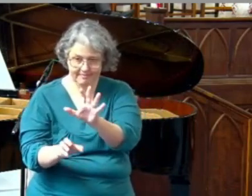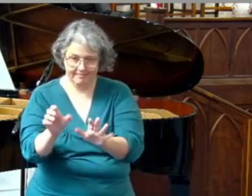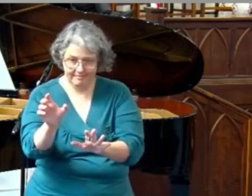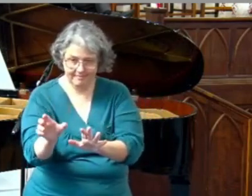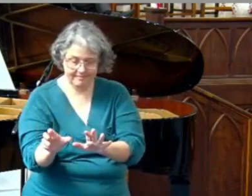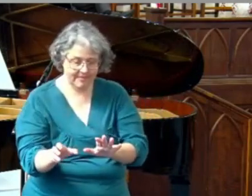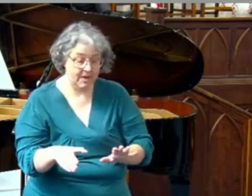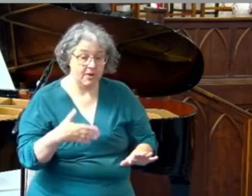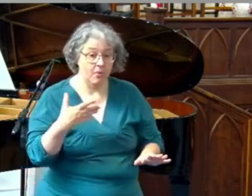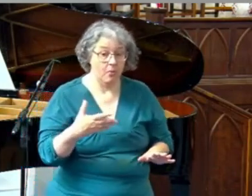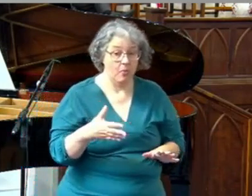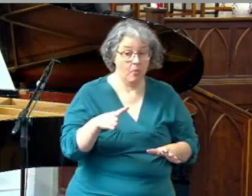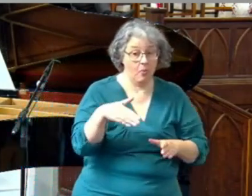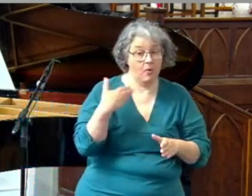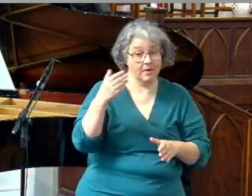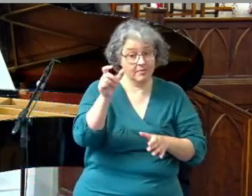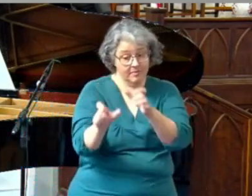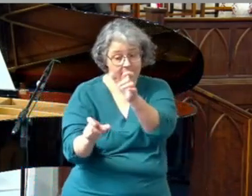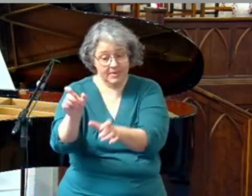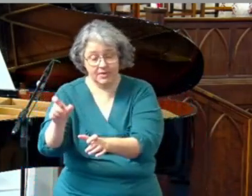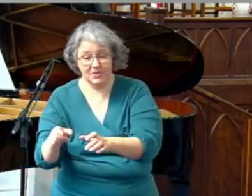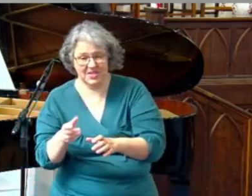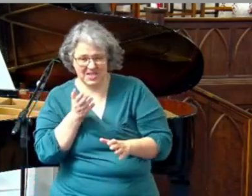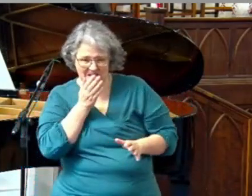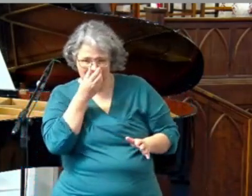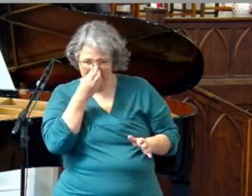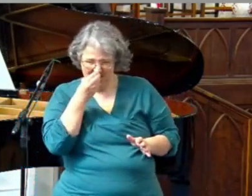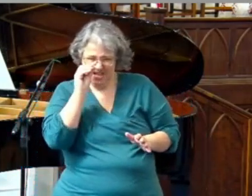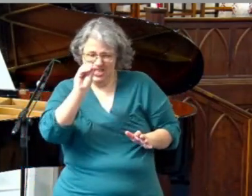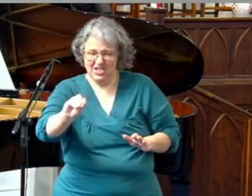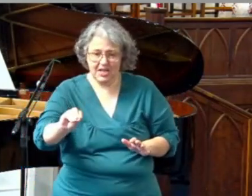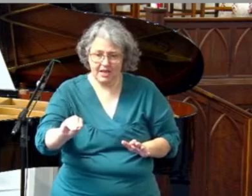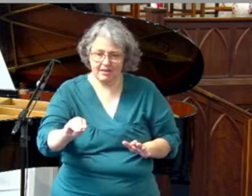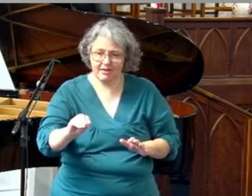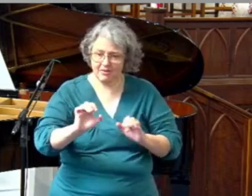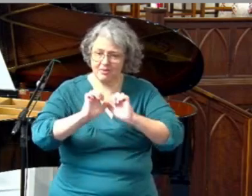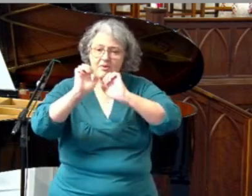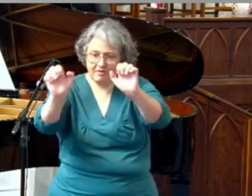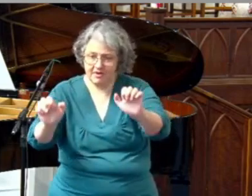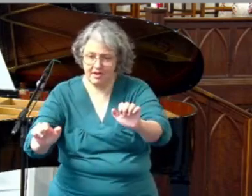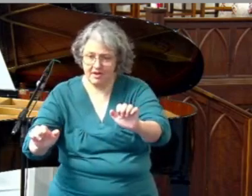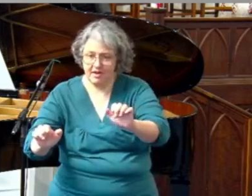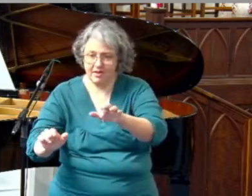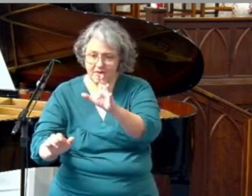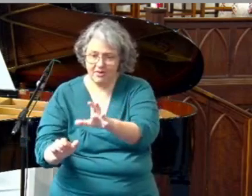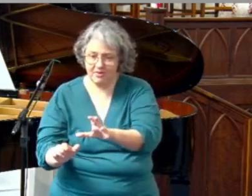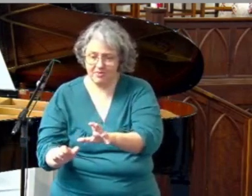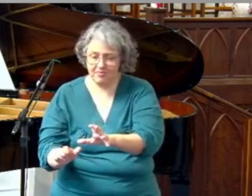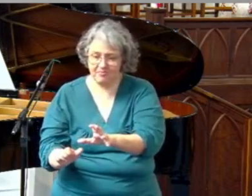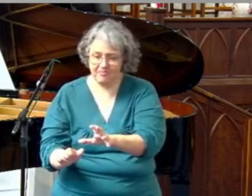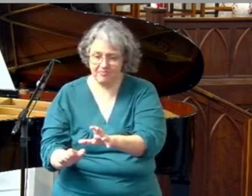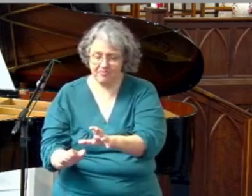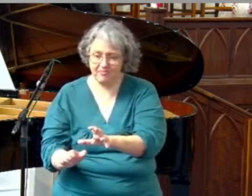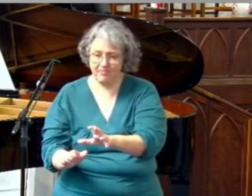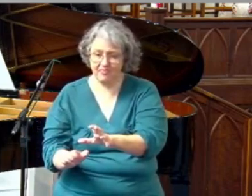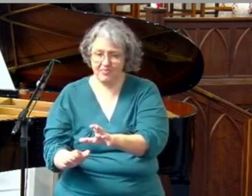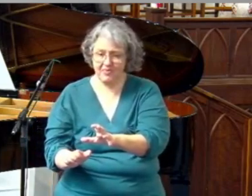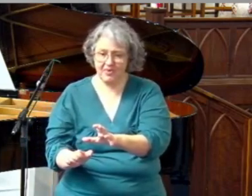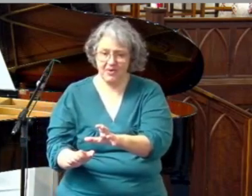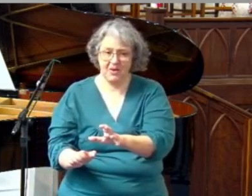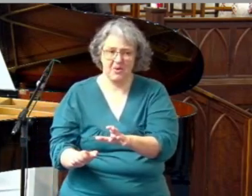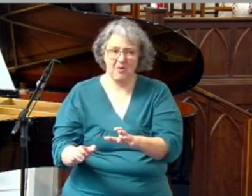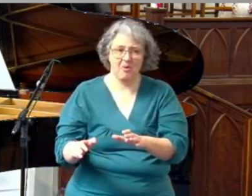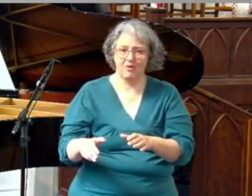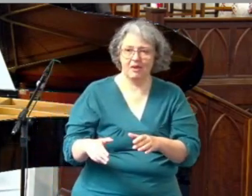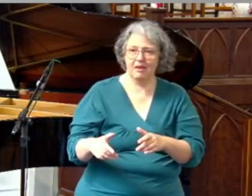Quando pessoas rejeitam a mensagem do Evangelho, quando essas são indiferentes, quando essas têm